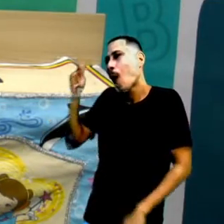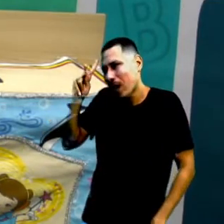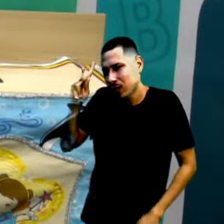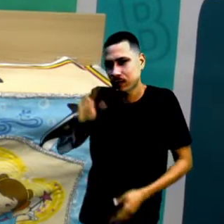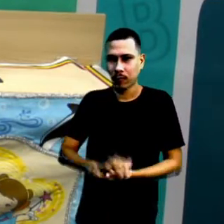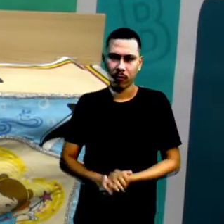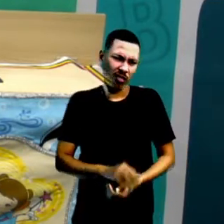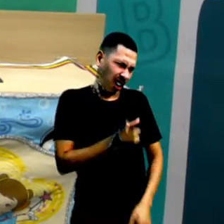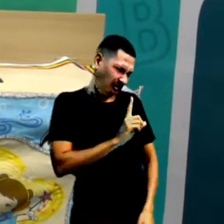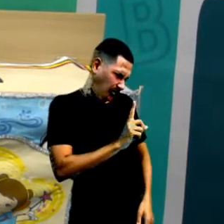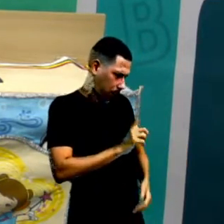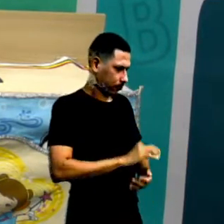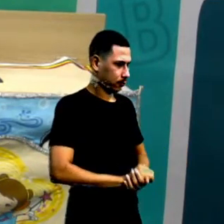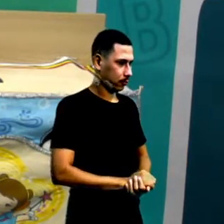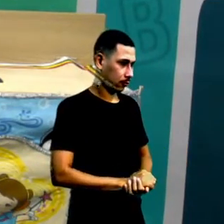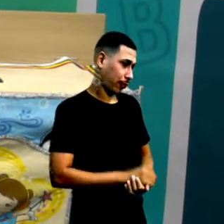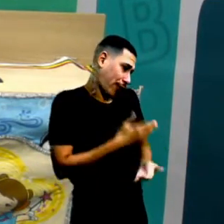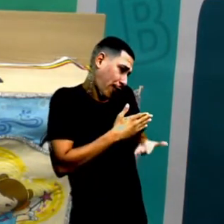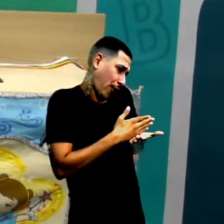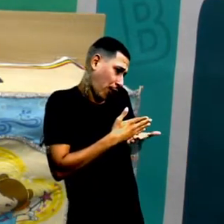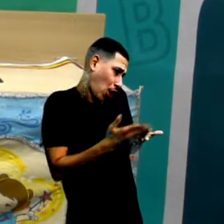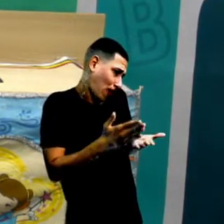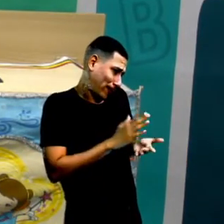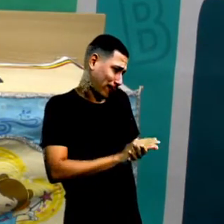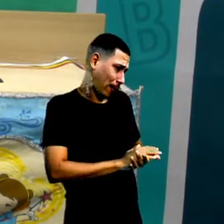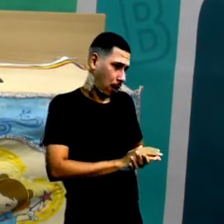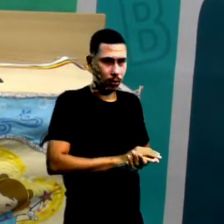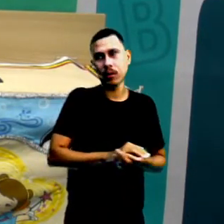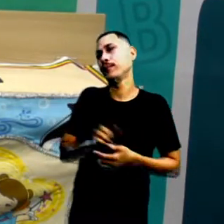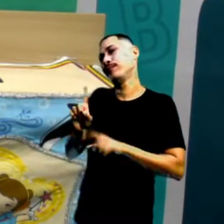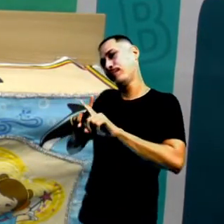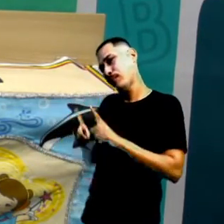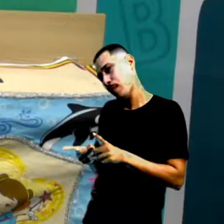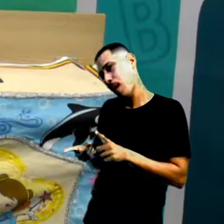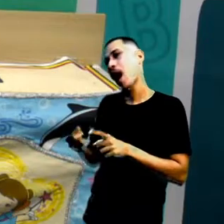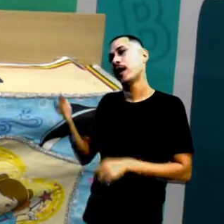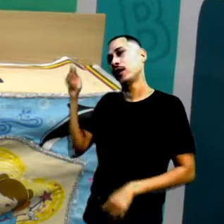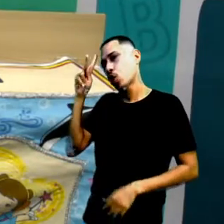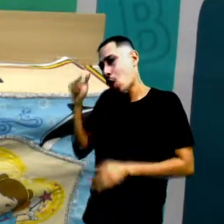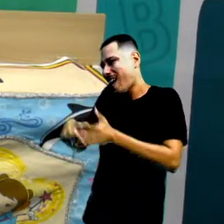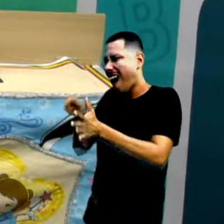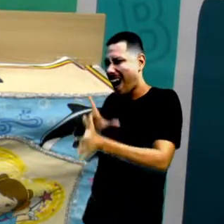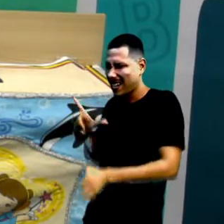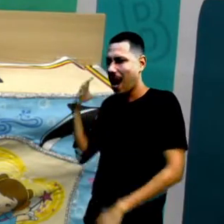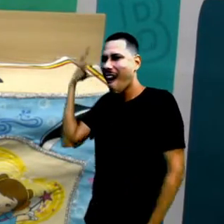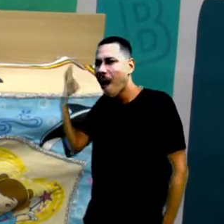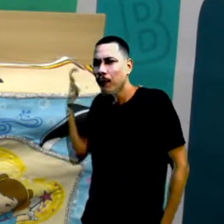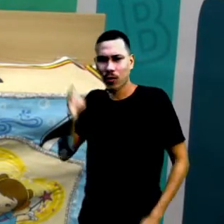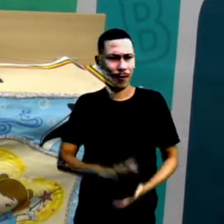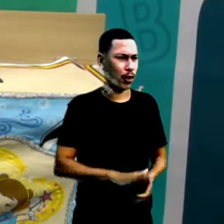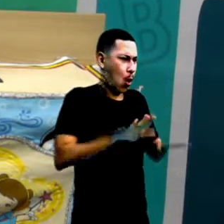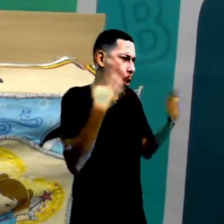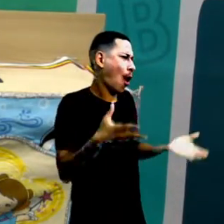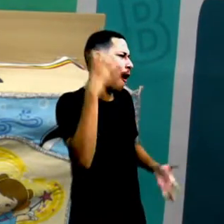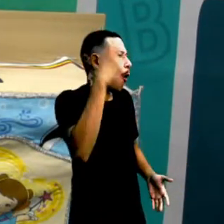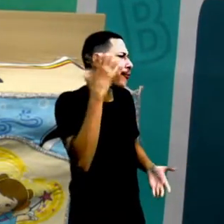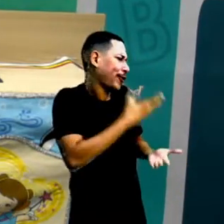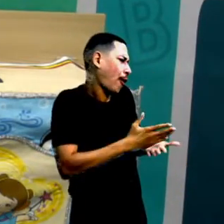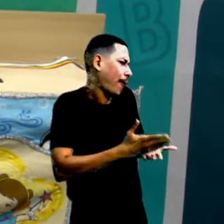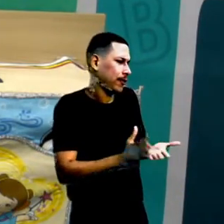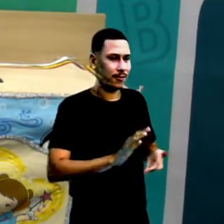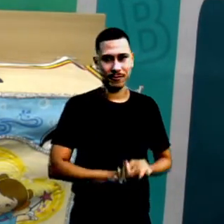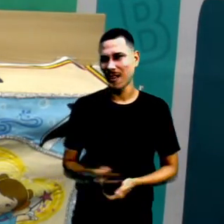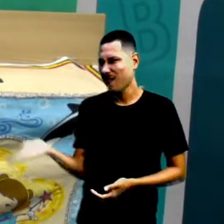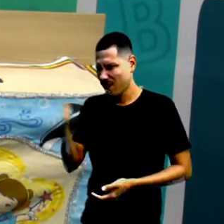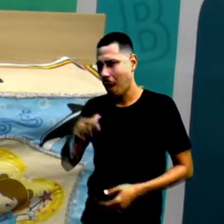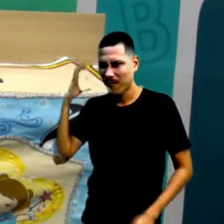né leiturinha é história mas antes já história tem a música Pois